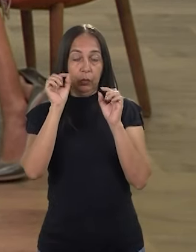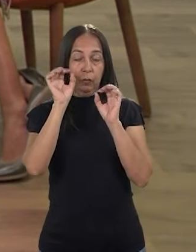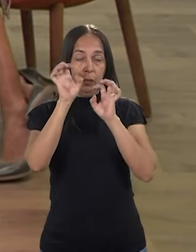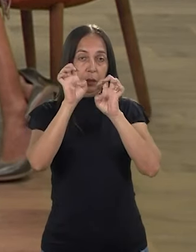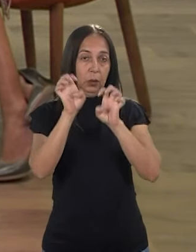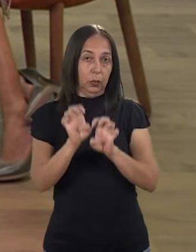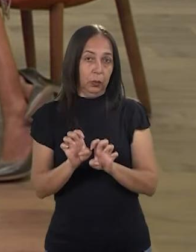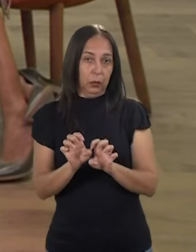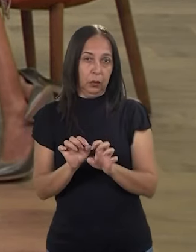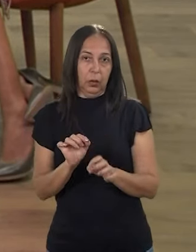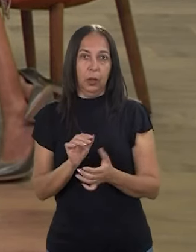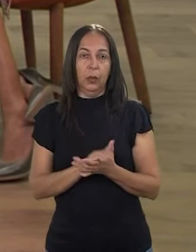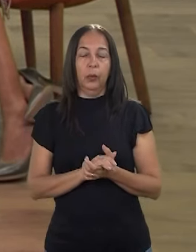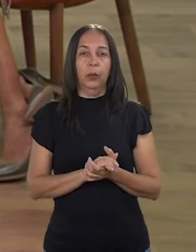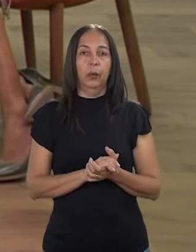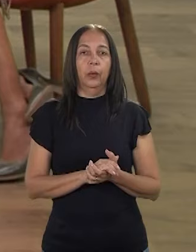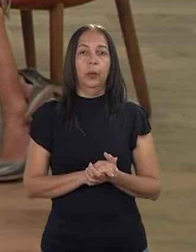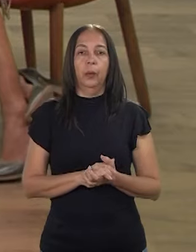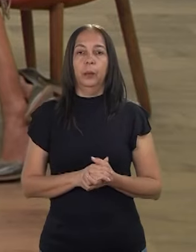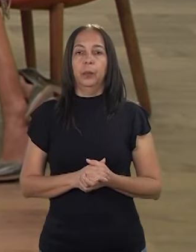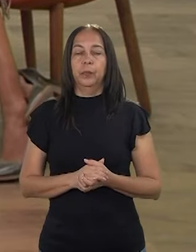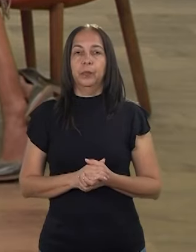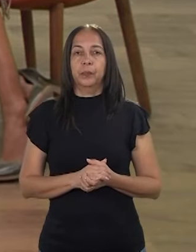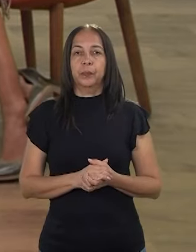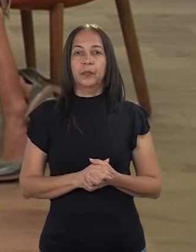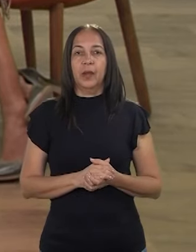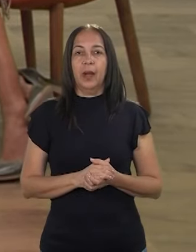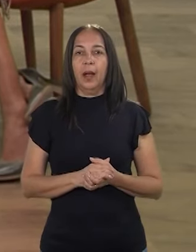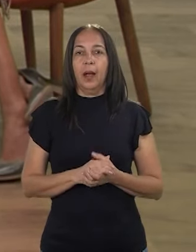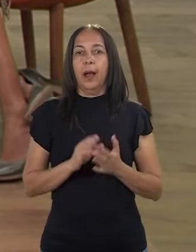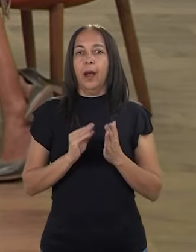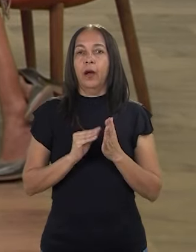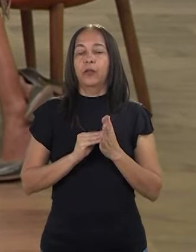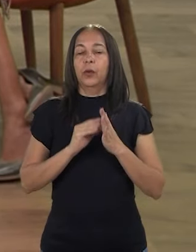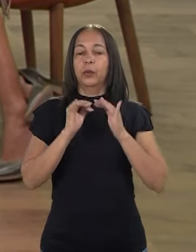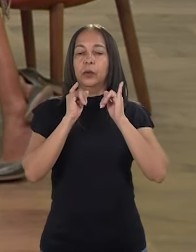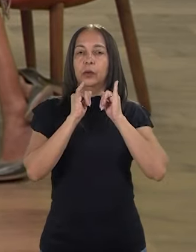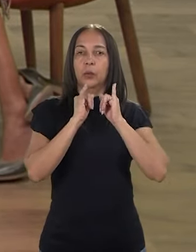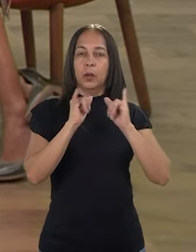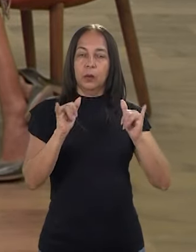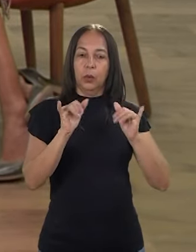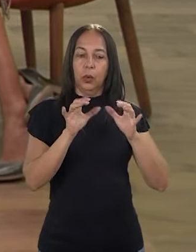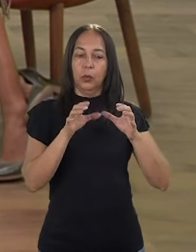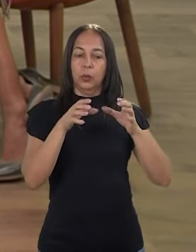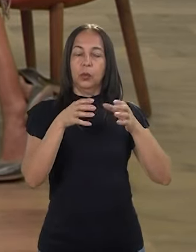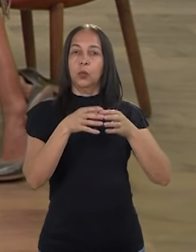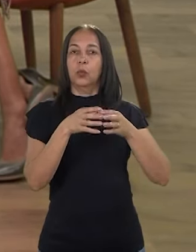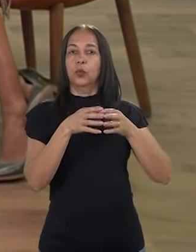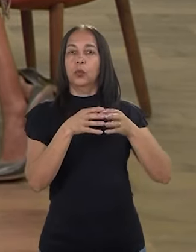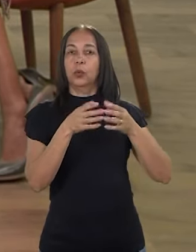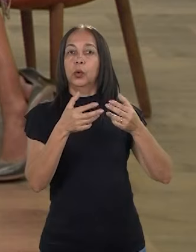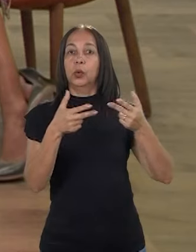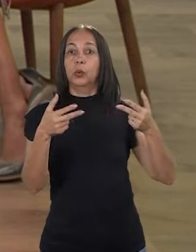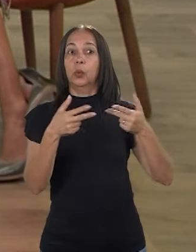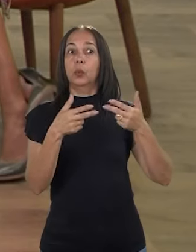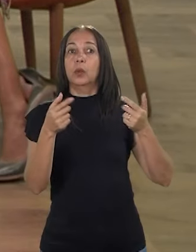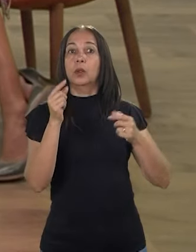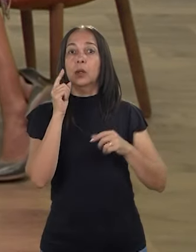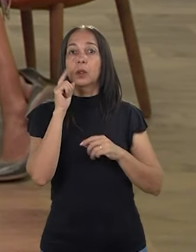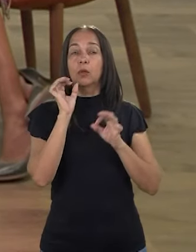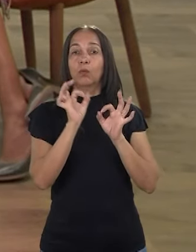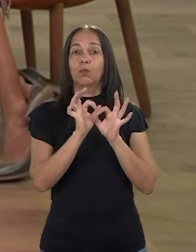vista estrutural né é uma é um é um a desinformação e esse conjunto de fenômenos que a gente